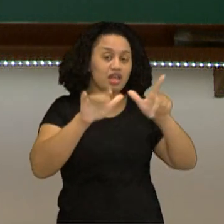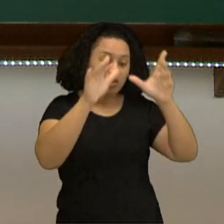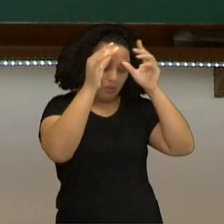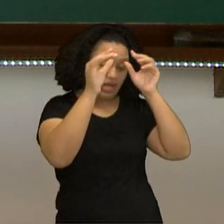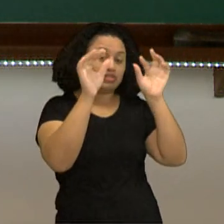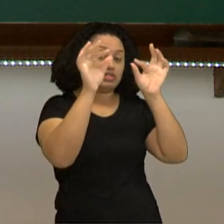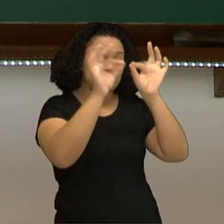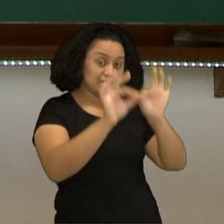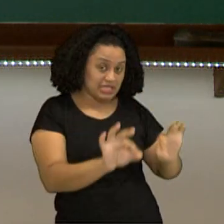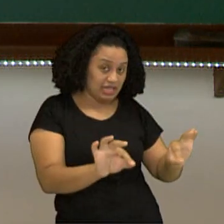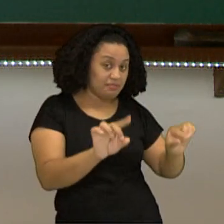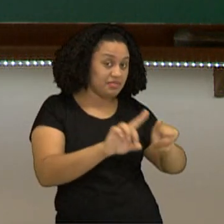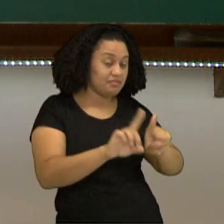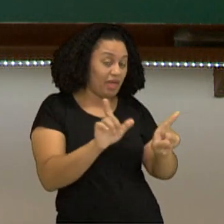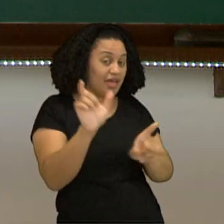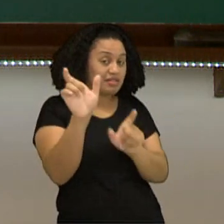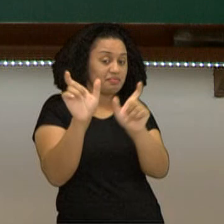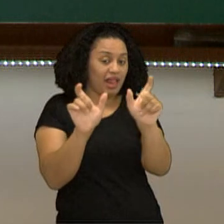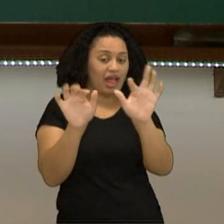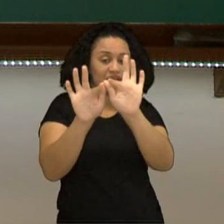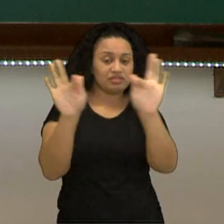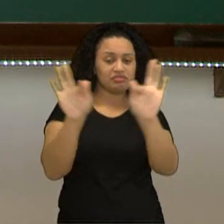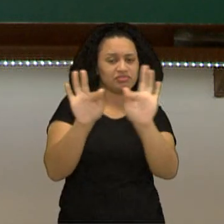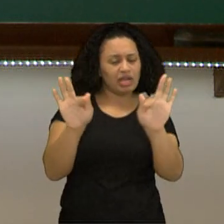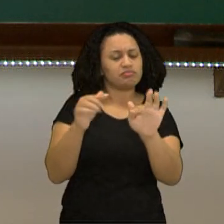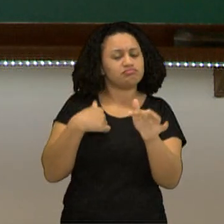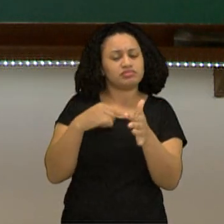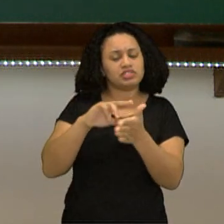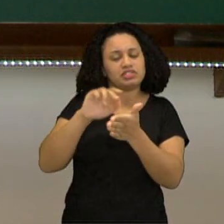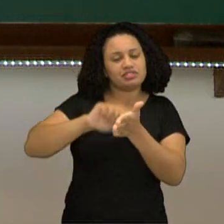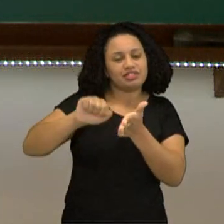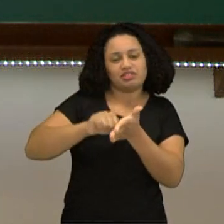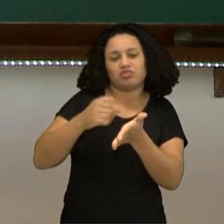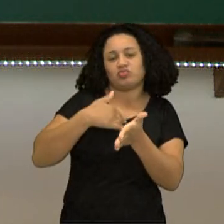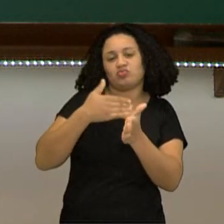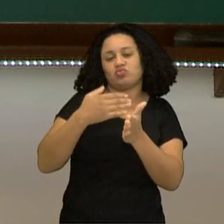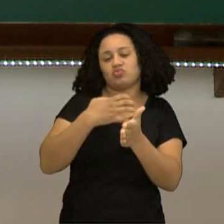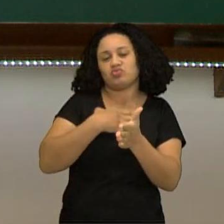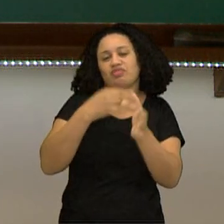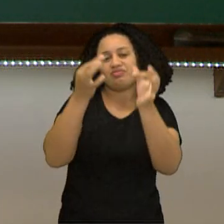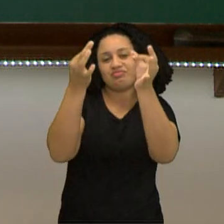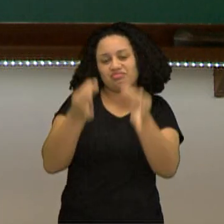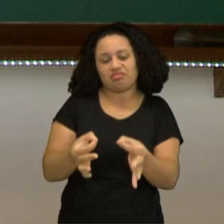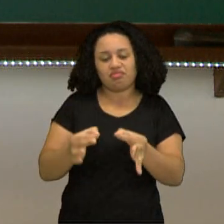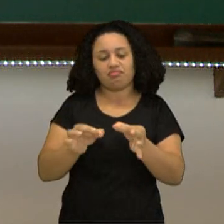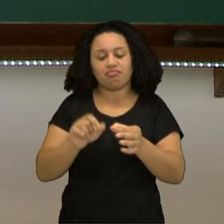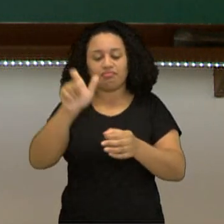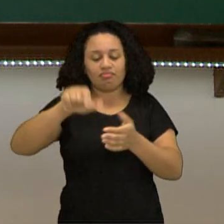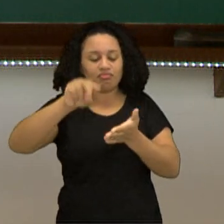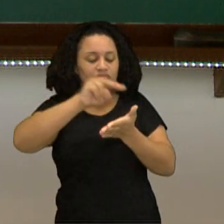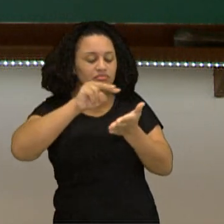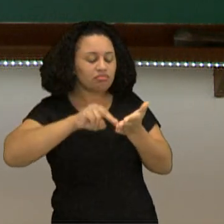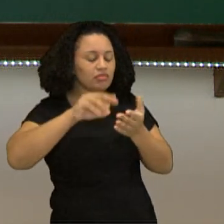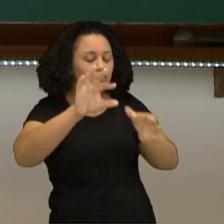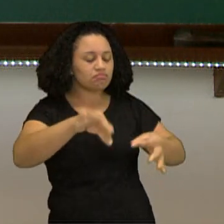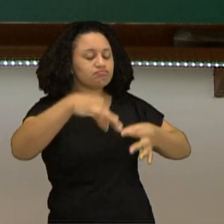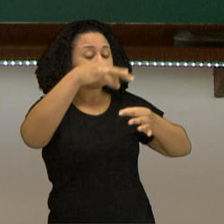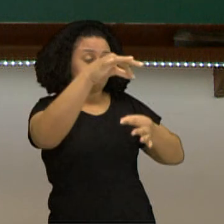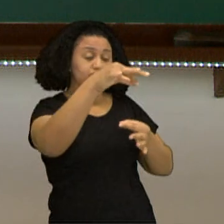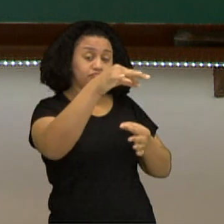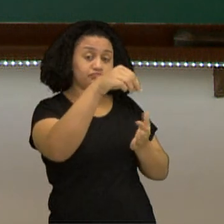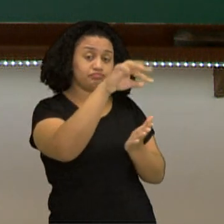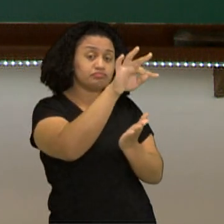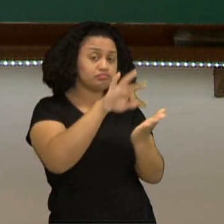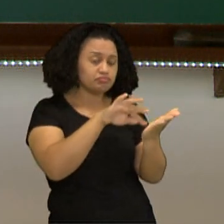as palavrinhas, as frases bem certinhas ali, para que o leitor pegue o seu texto